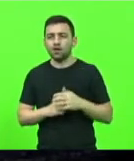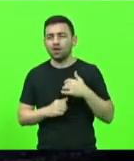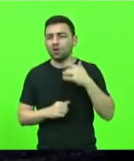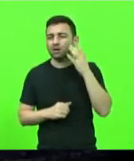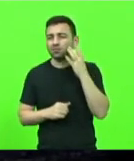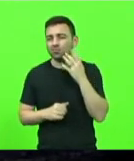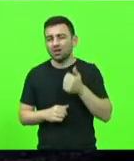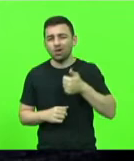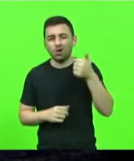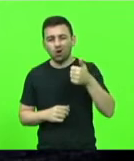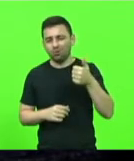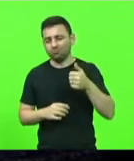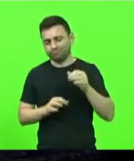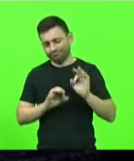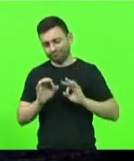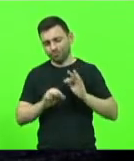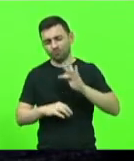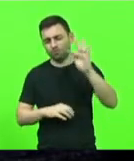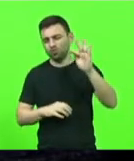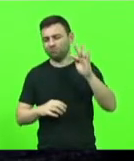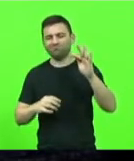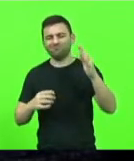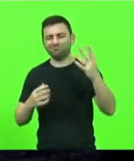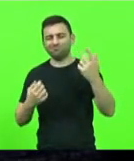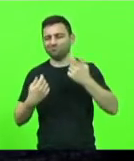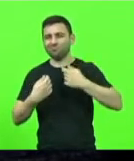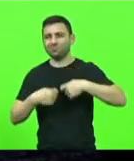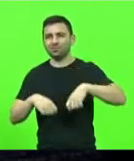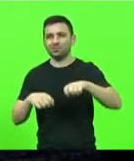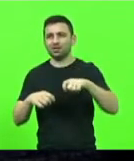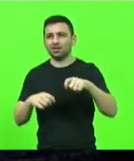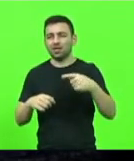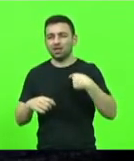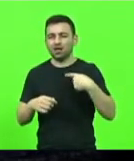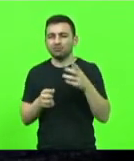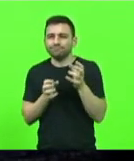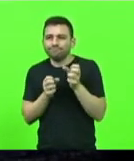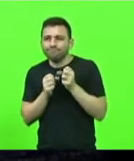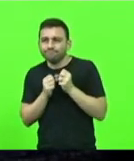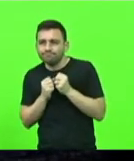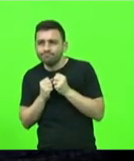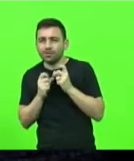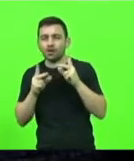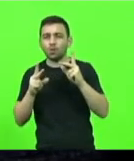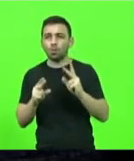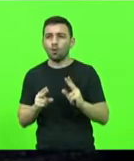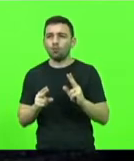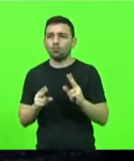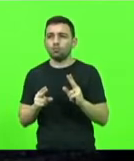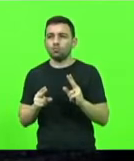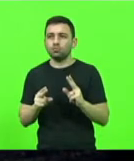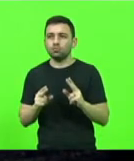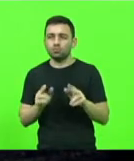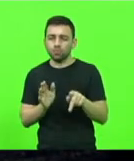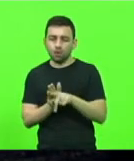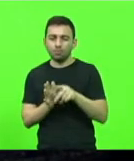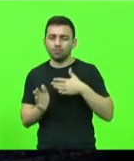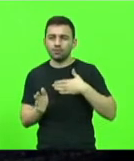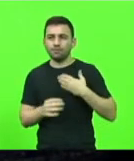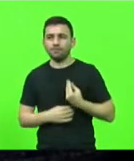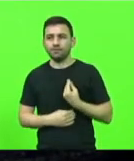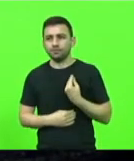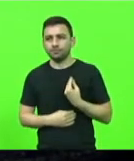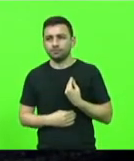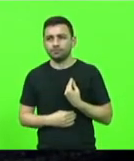fazer planos cada vez mais encolhida no cantinho reduzida no organograma da minha vida